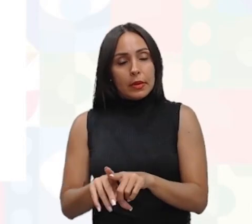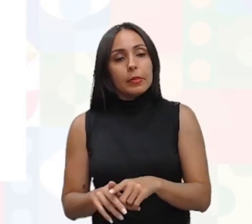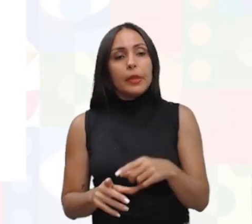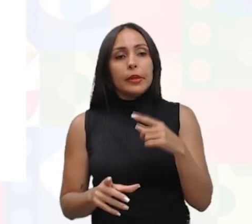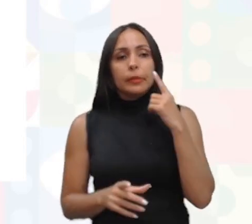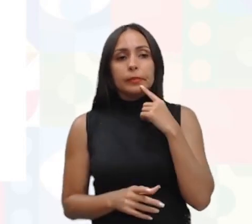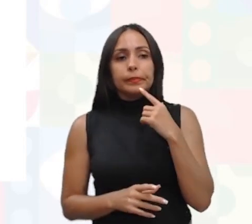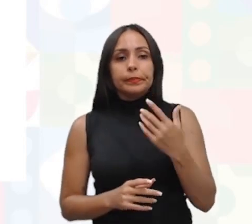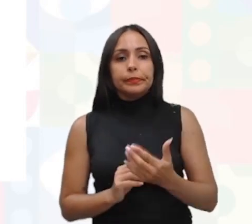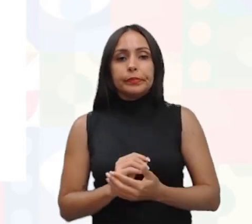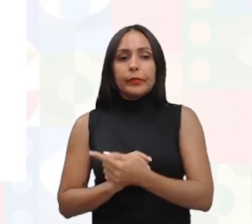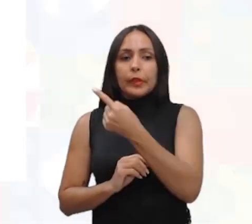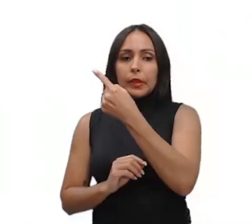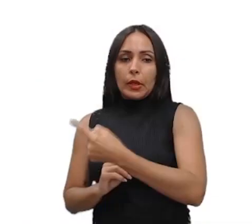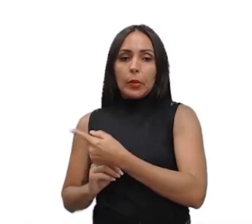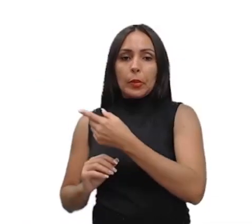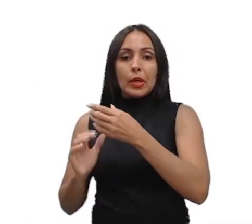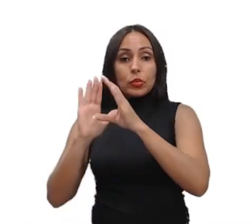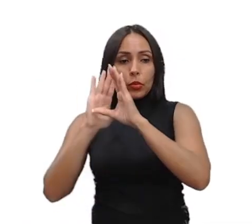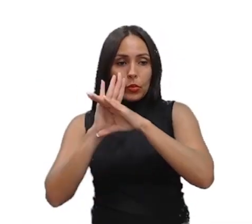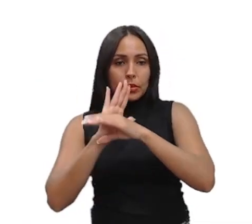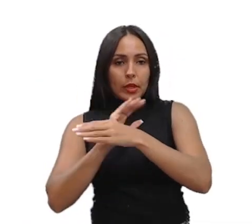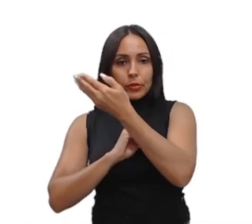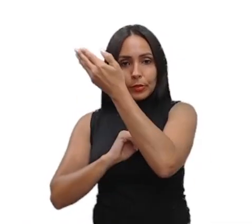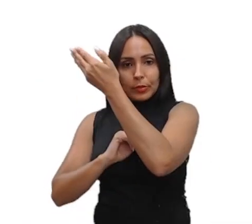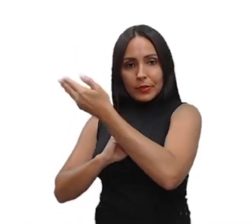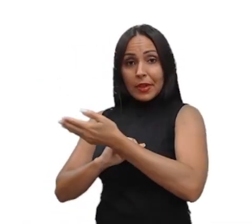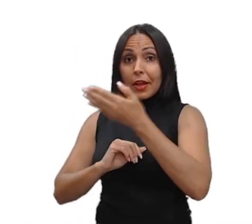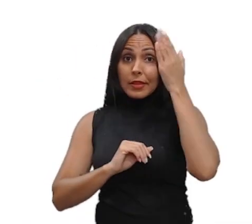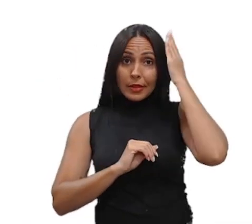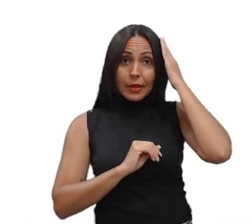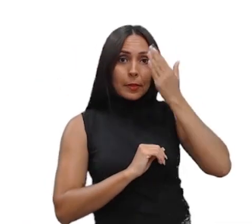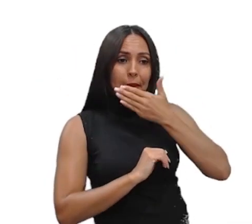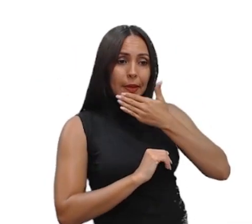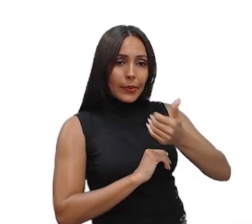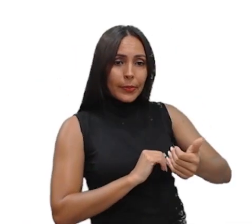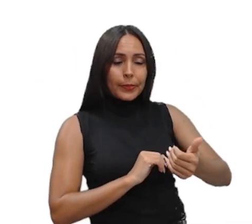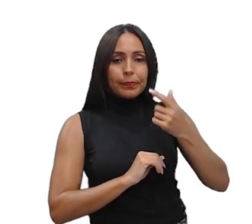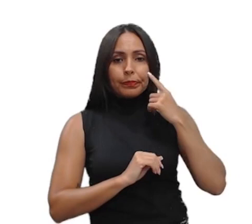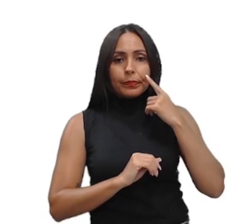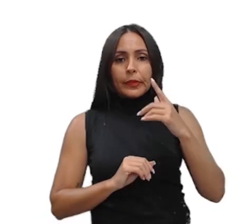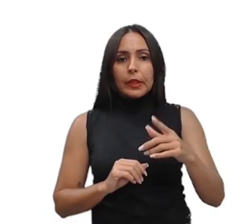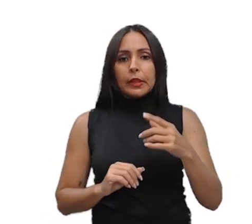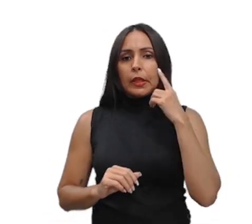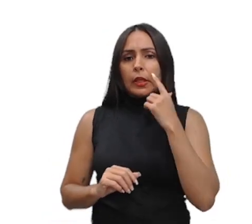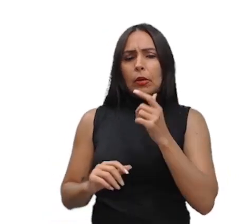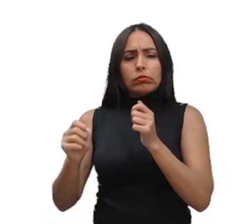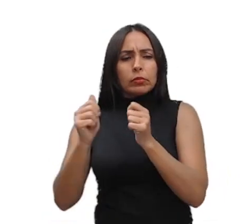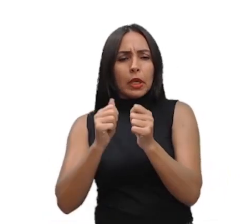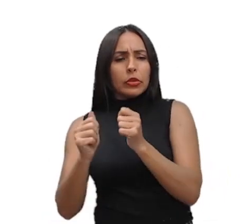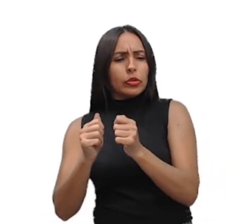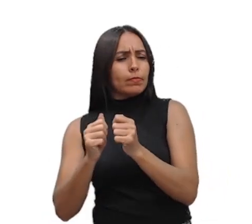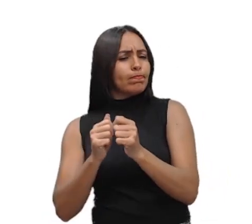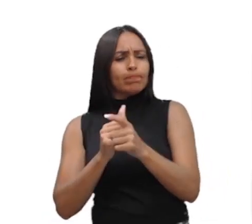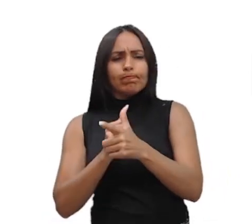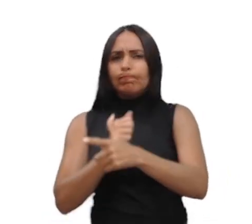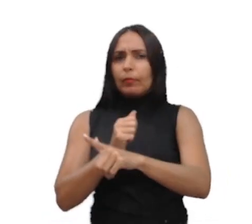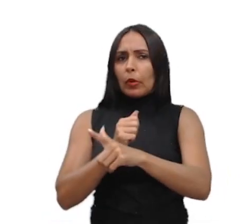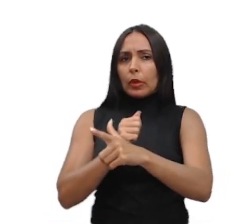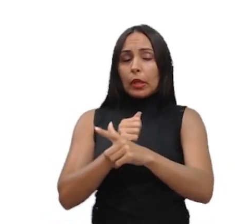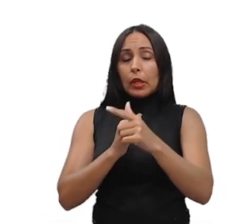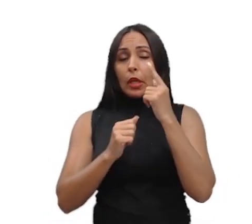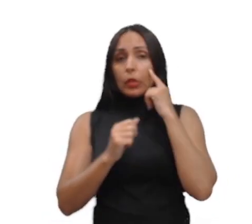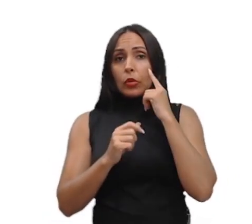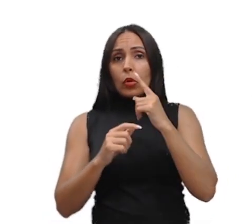um conceito para você entender. Captação de recursos não se restringe apenas à obtenção